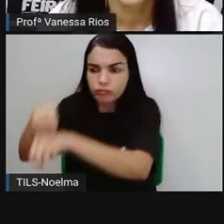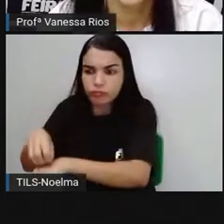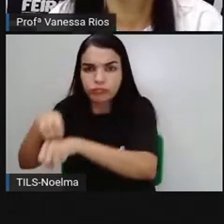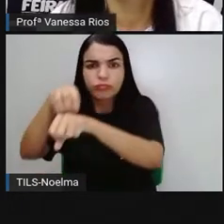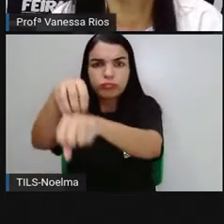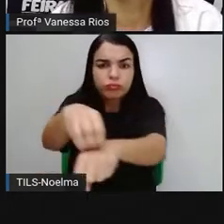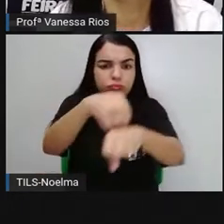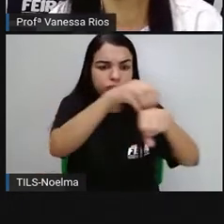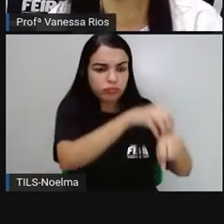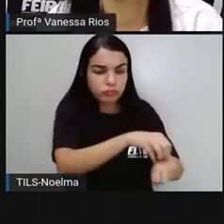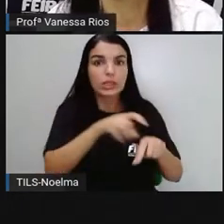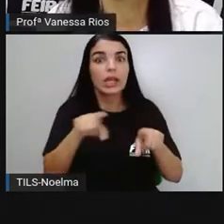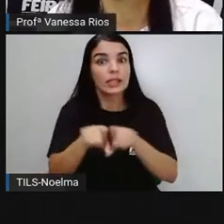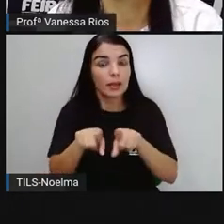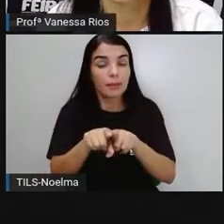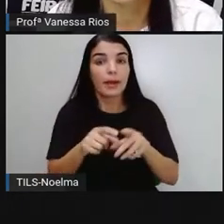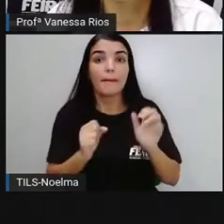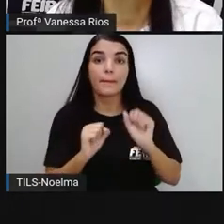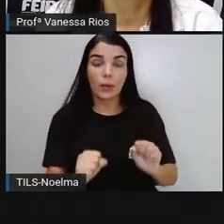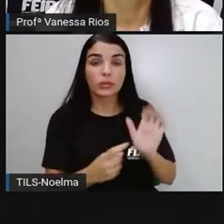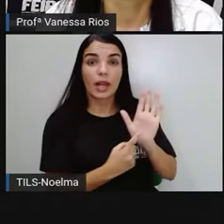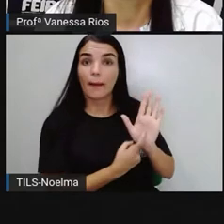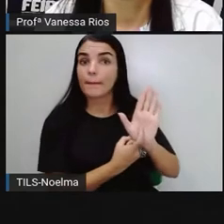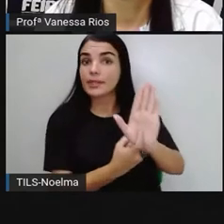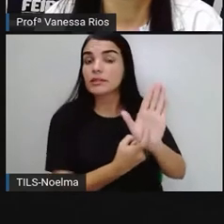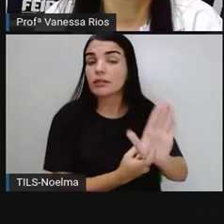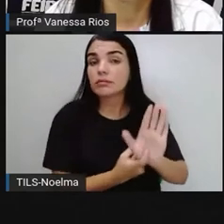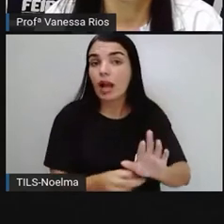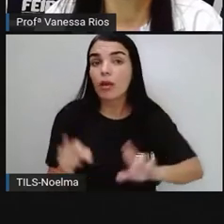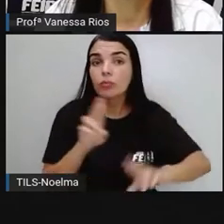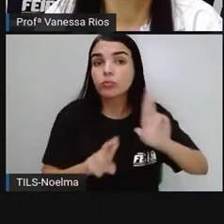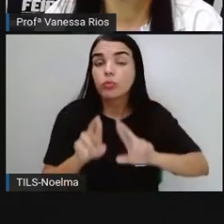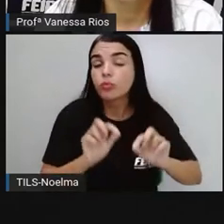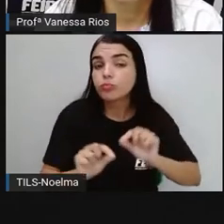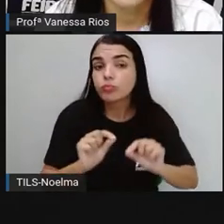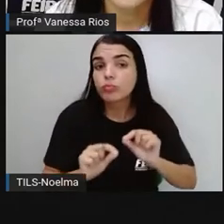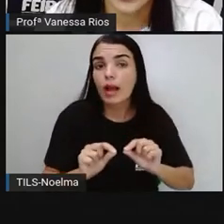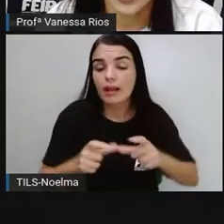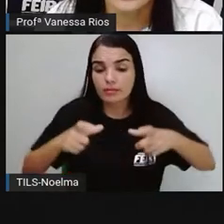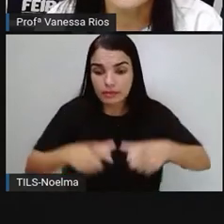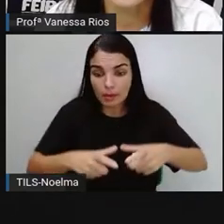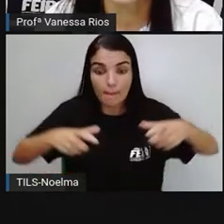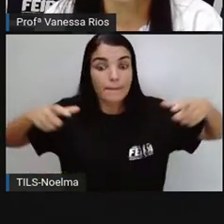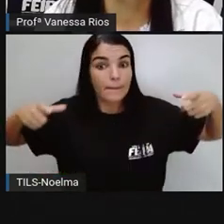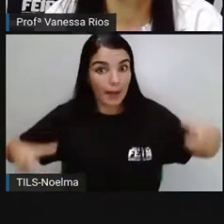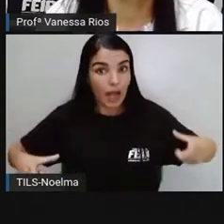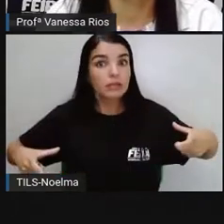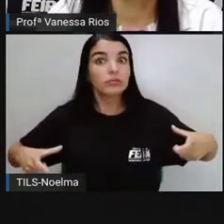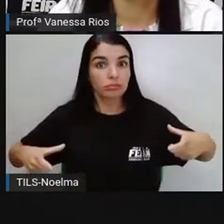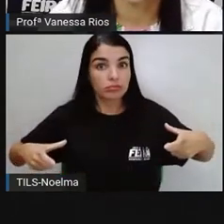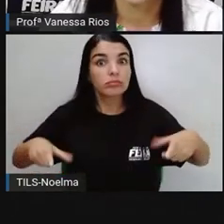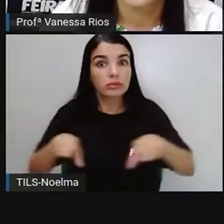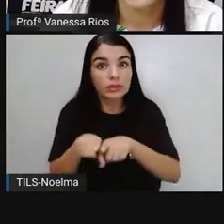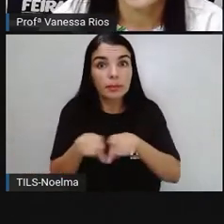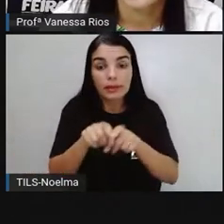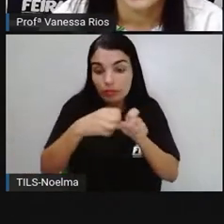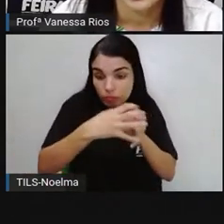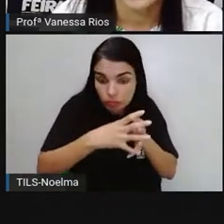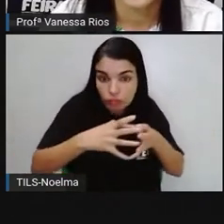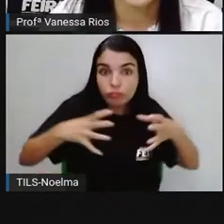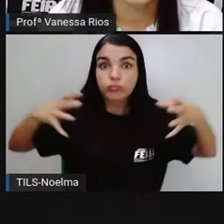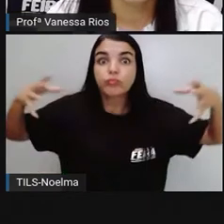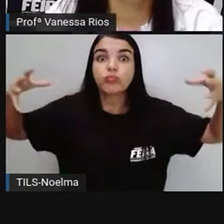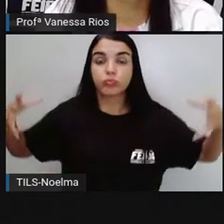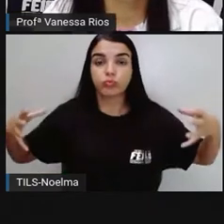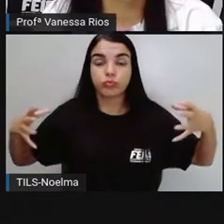pequenos, como também pode representar, não é, espaços maiores, extensões maiores.